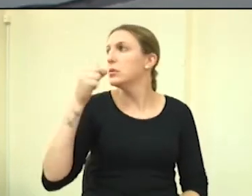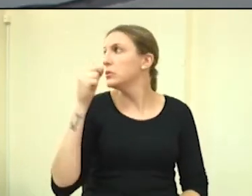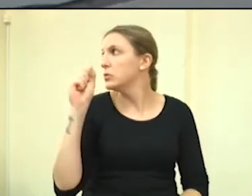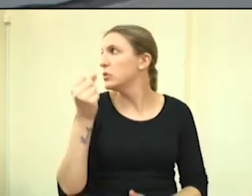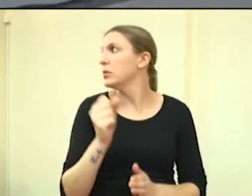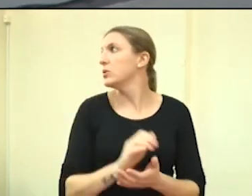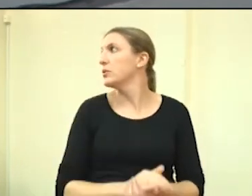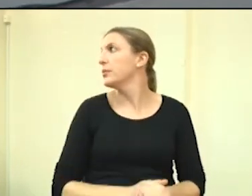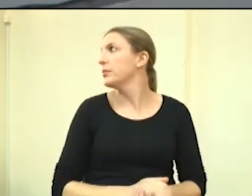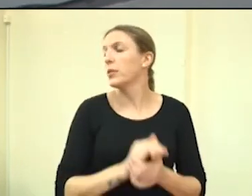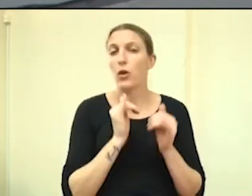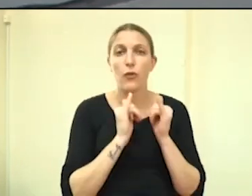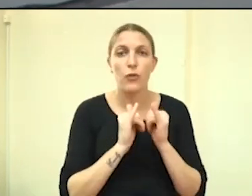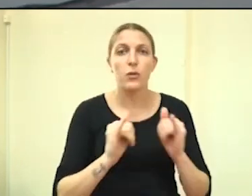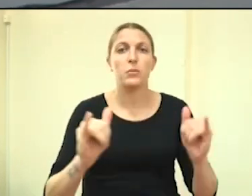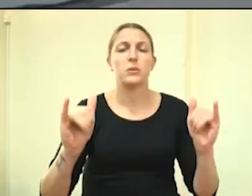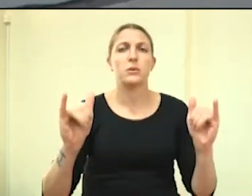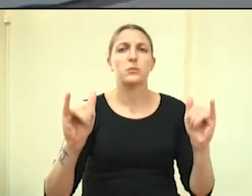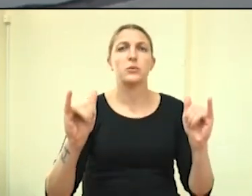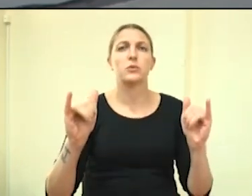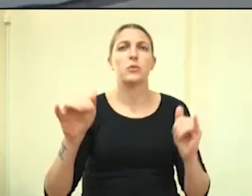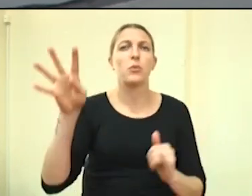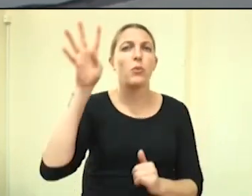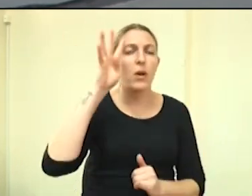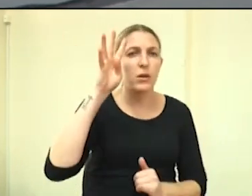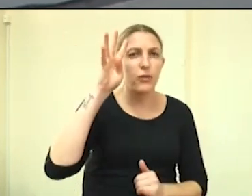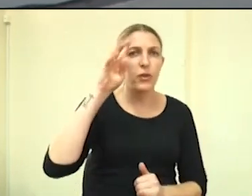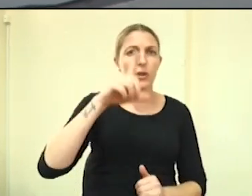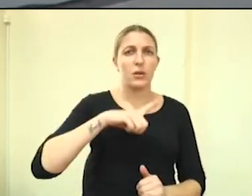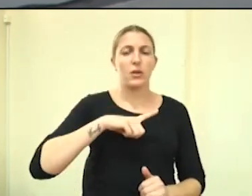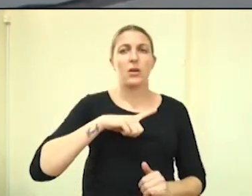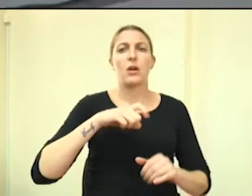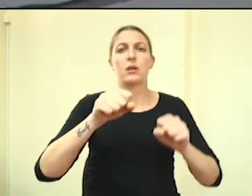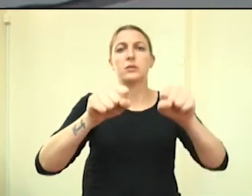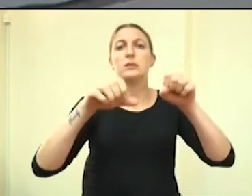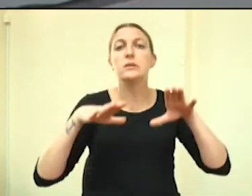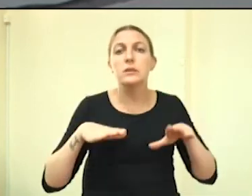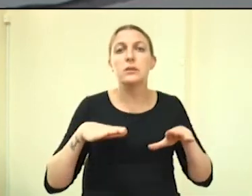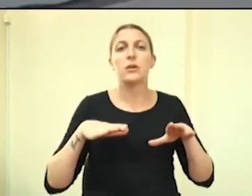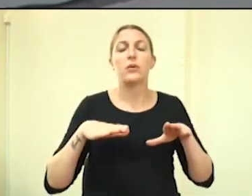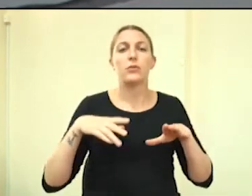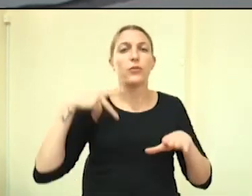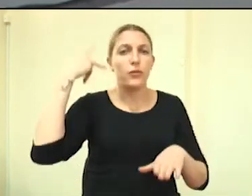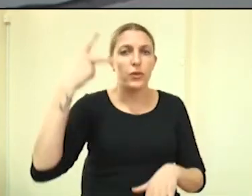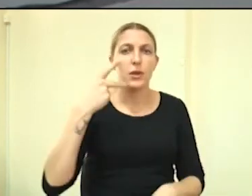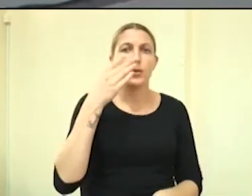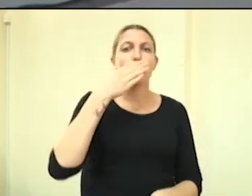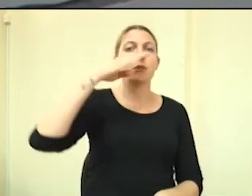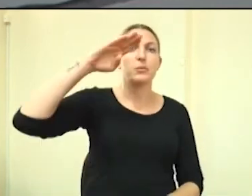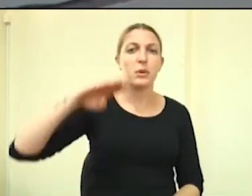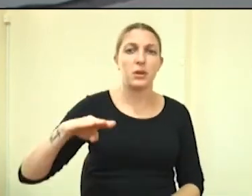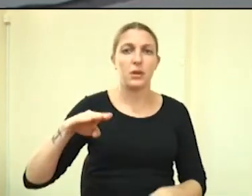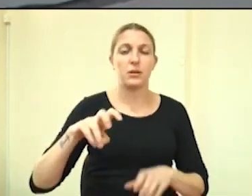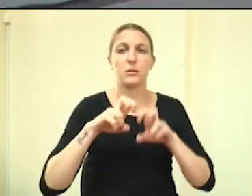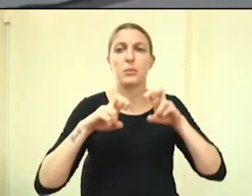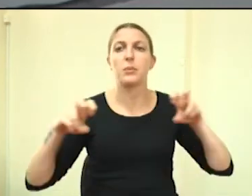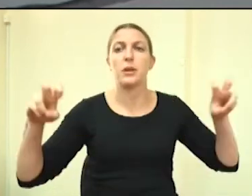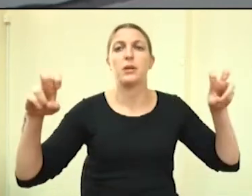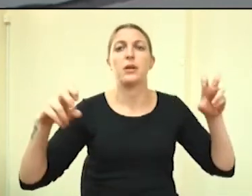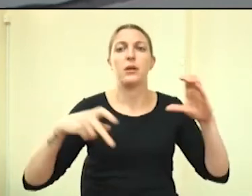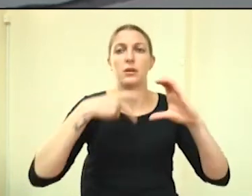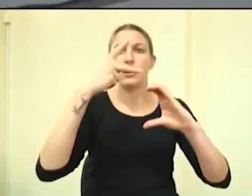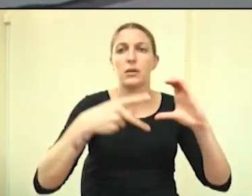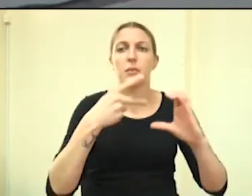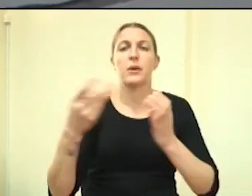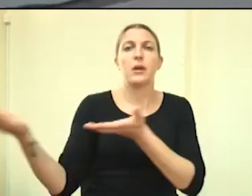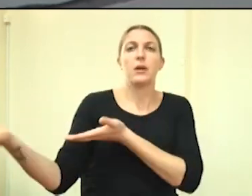2018, quarta-feira, às 13h30, acontecerá a sessão ordinária do vereador Mirim no plenário da Câmara de Vereadores. Recebido a Brigada Militar,